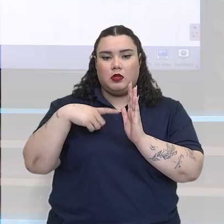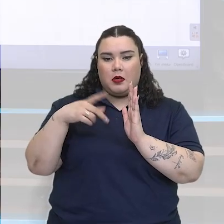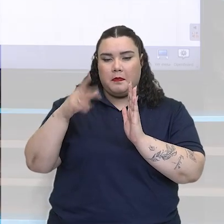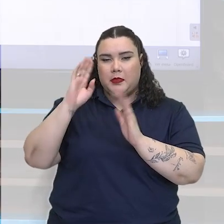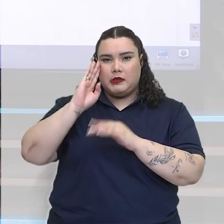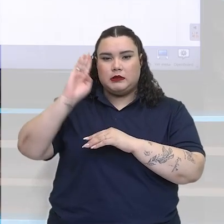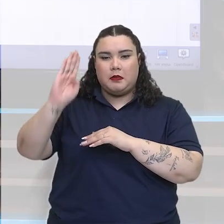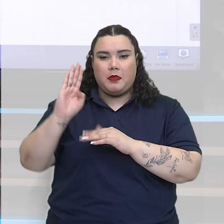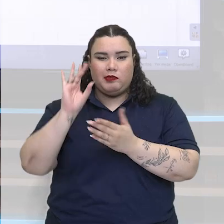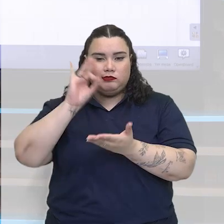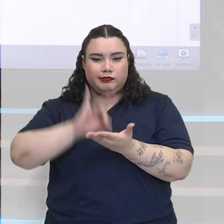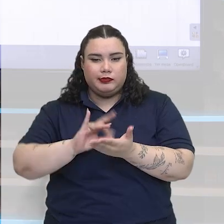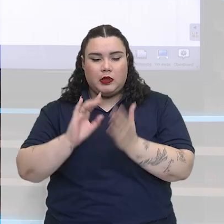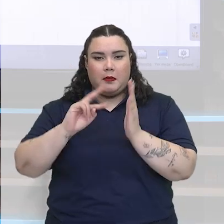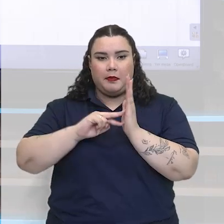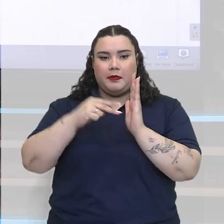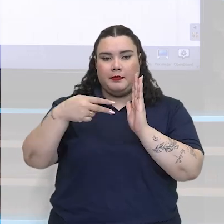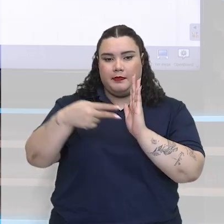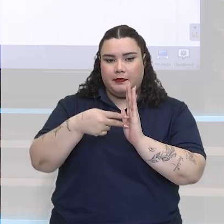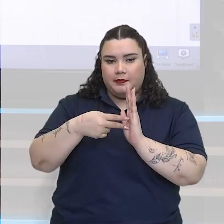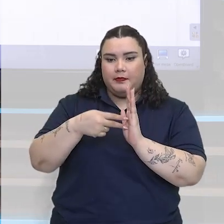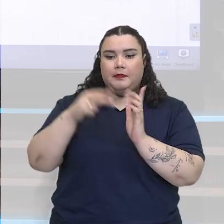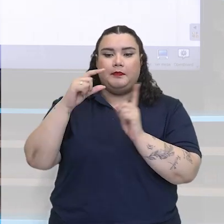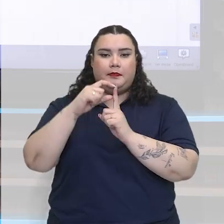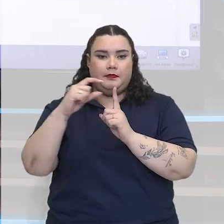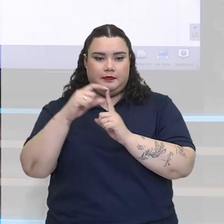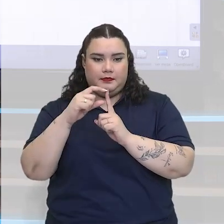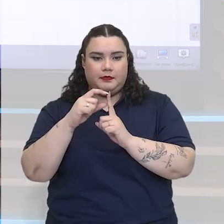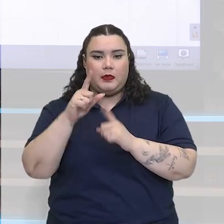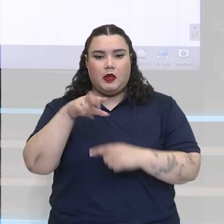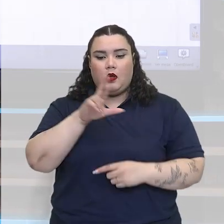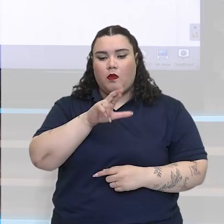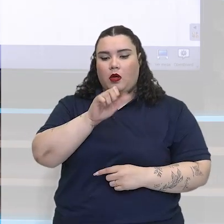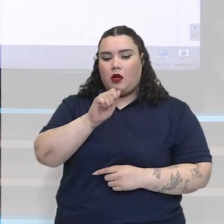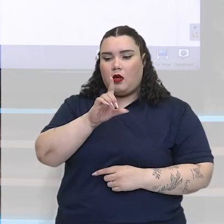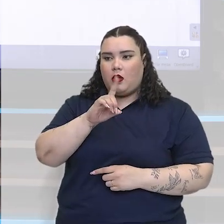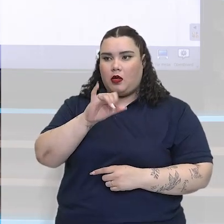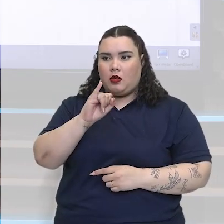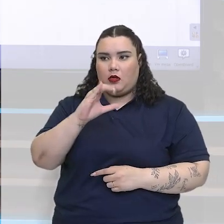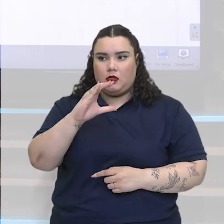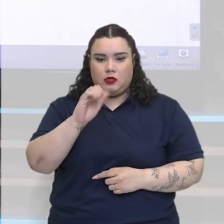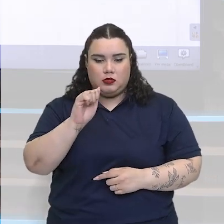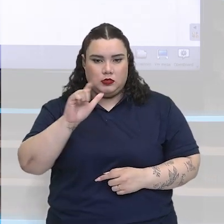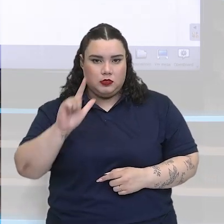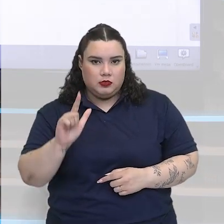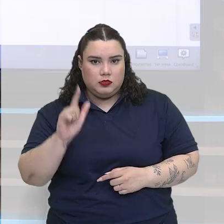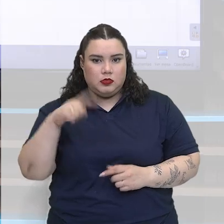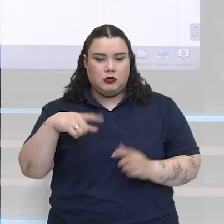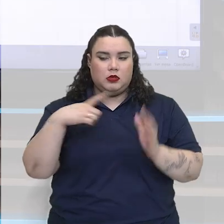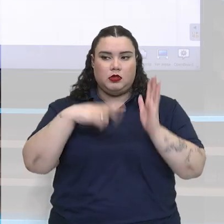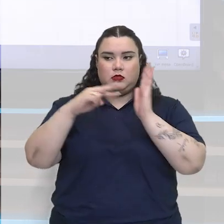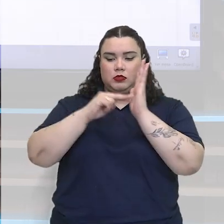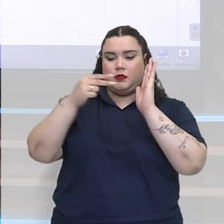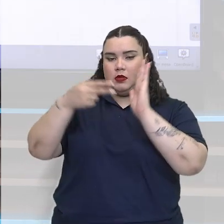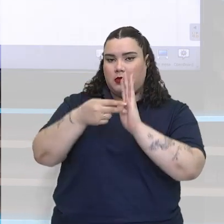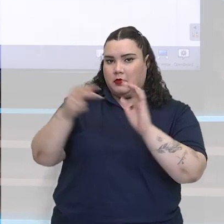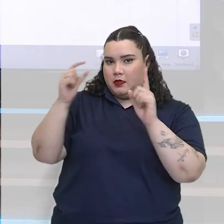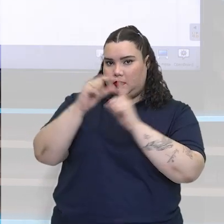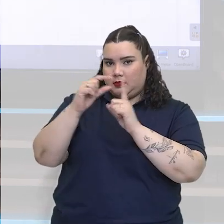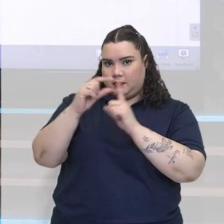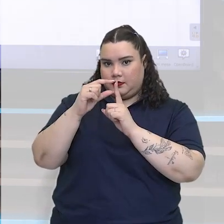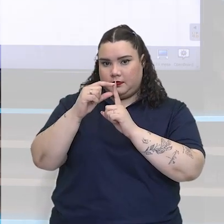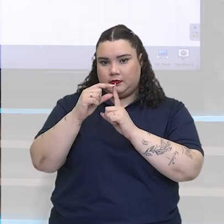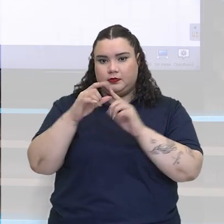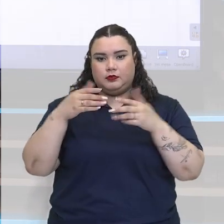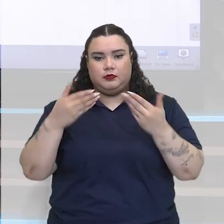profundo da palavra, aquela que traz a significação da palavra, é o radical da palavra, ele traz o sentido da palavra.